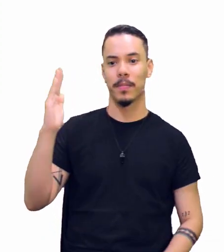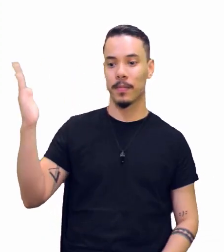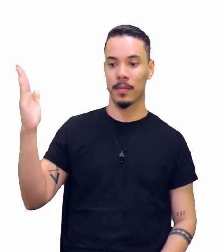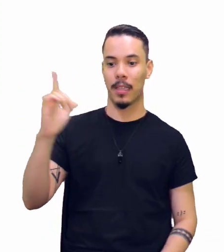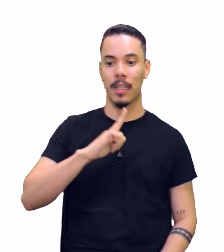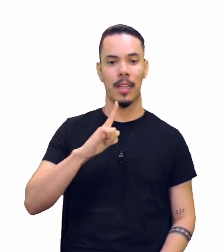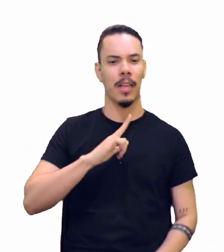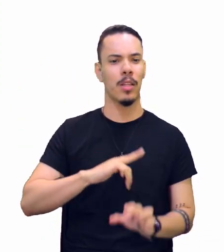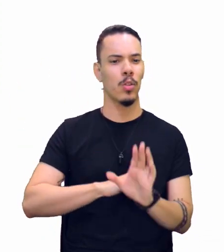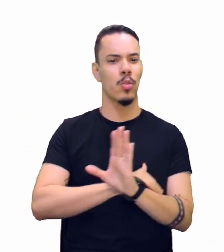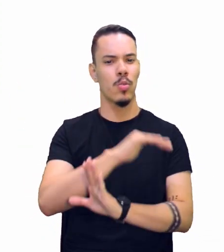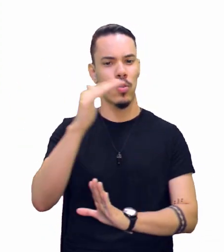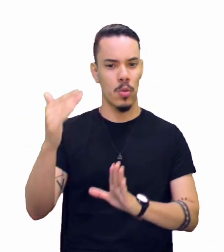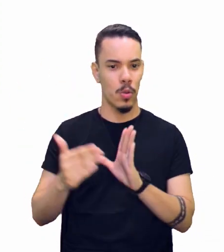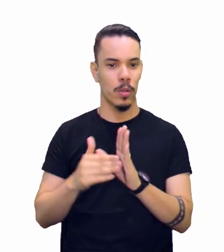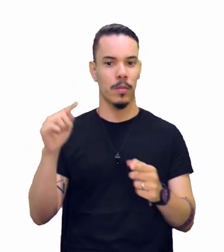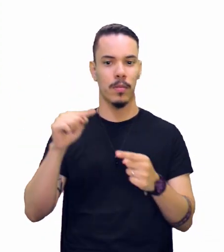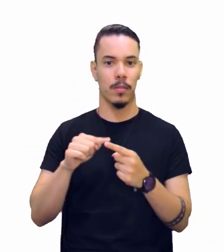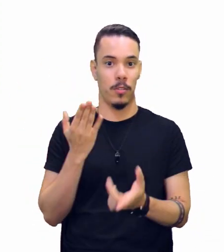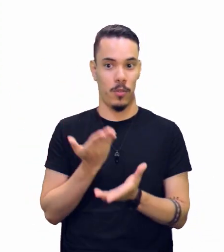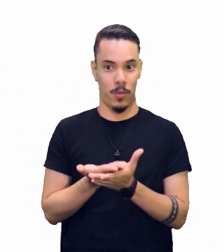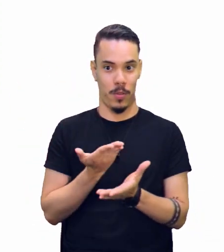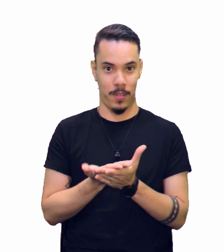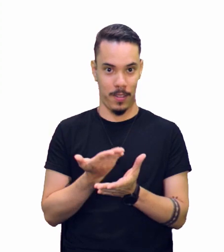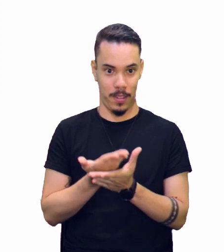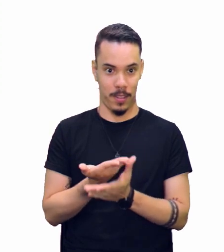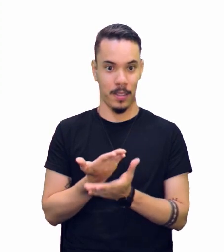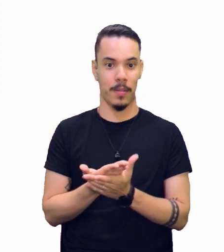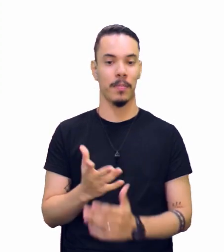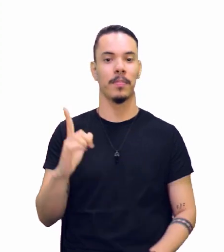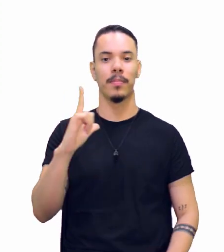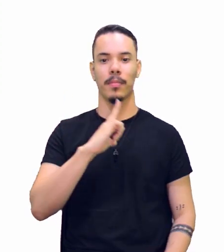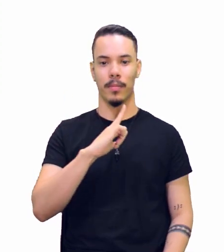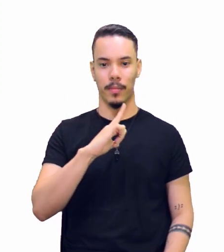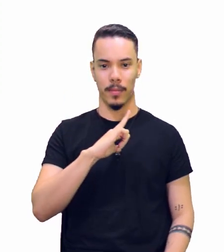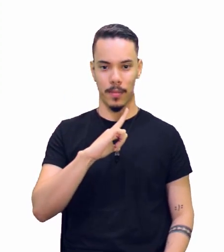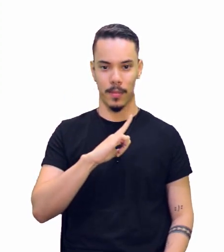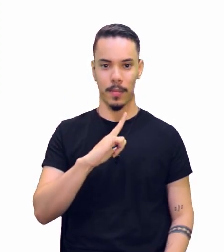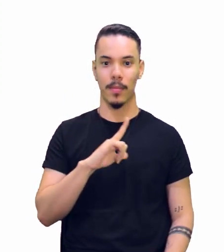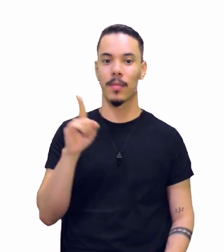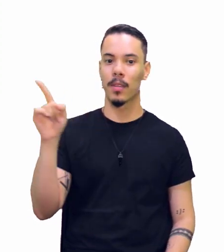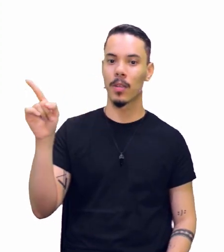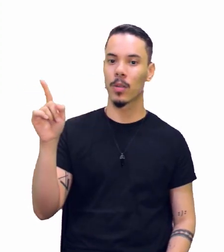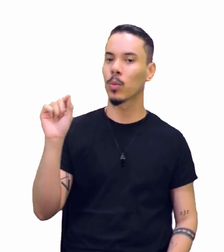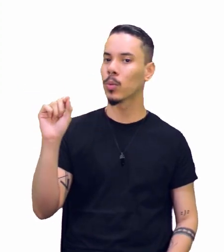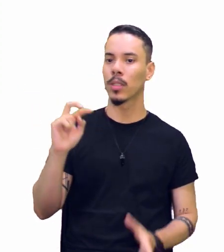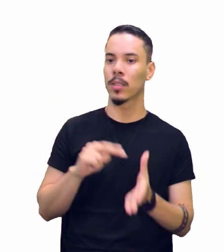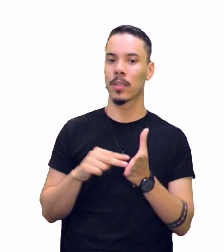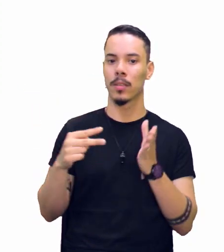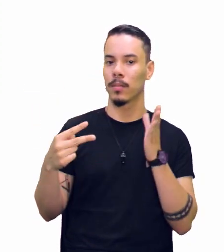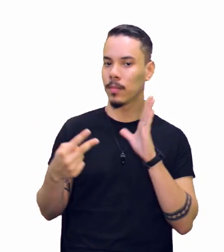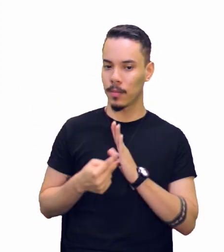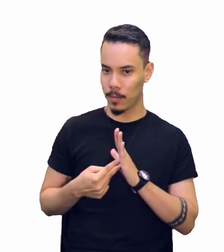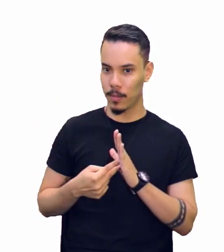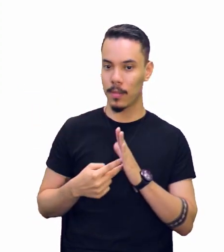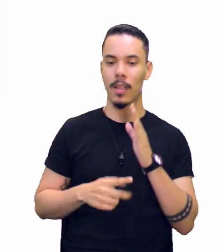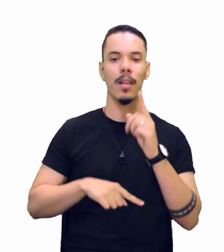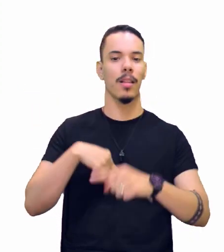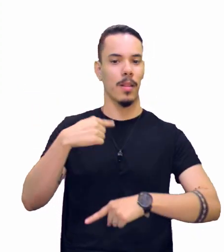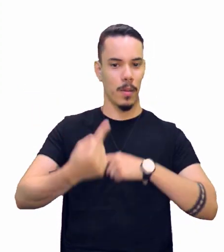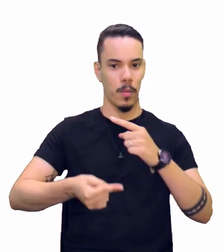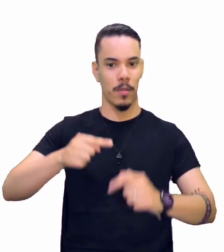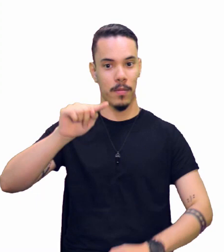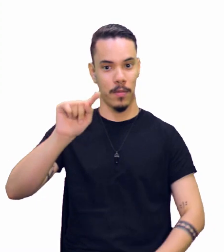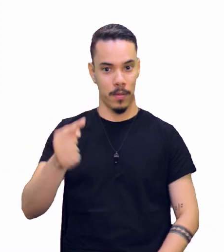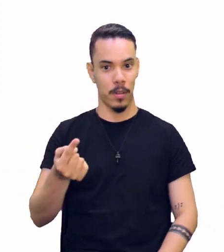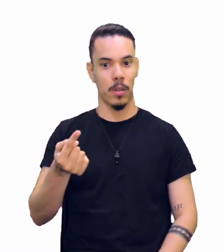tem tudo a ver com o que nós vamos estudar. Temos essa parte aqui, que nós vamos entender o que ela significa, e logo em seguida, depois da